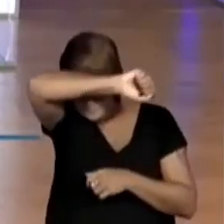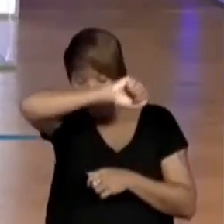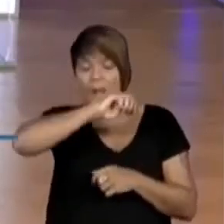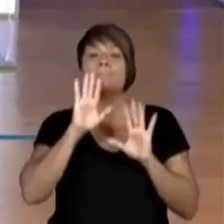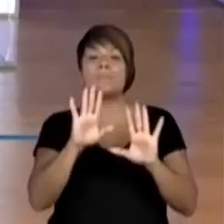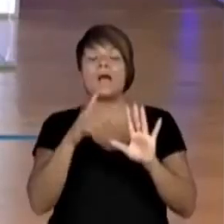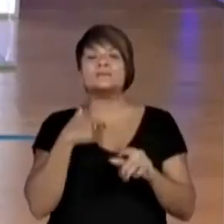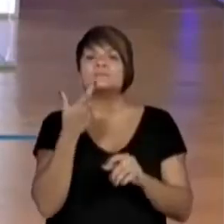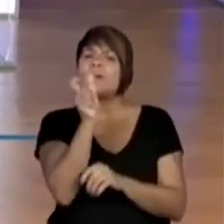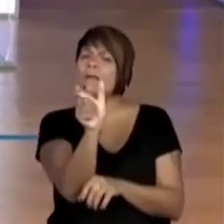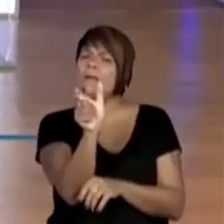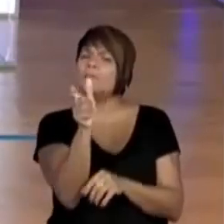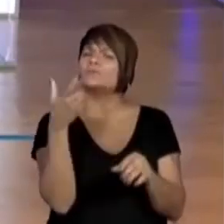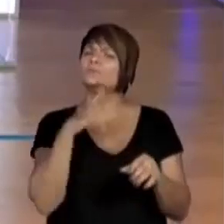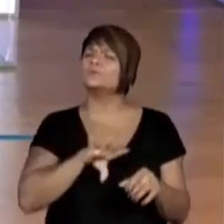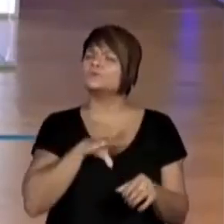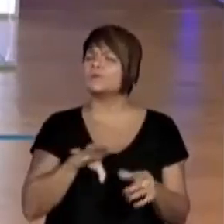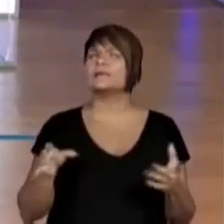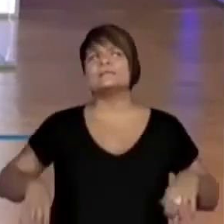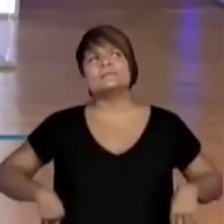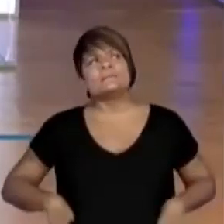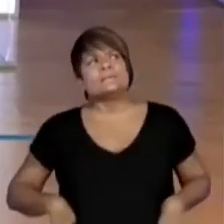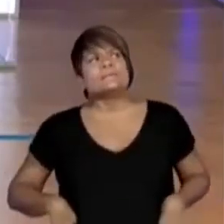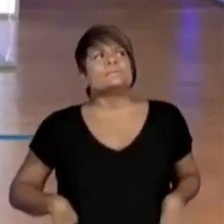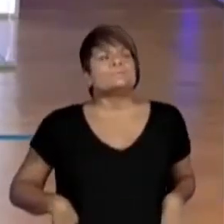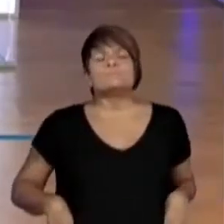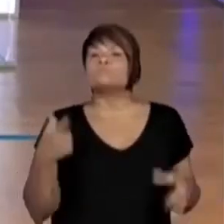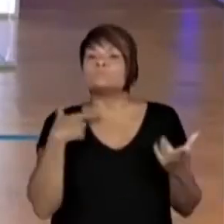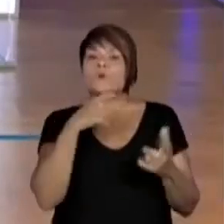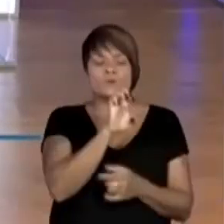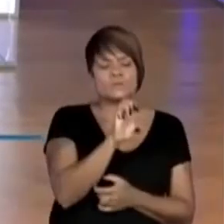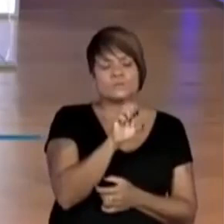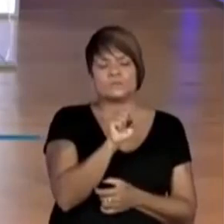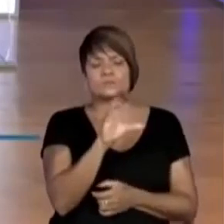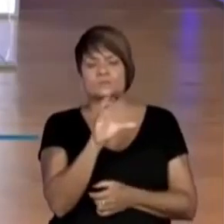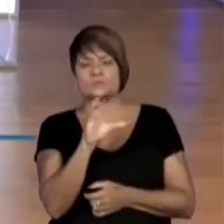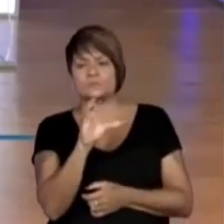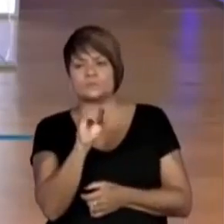acho que para as crianças, se eu estou pensando em esconde,